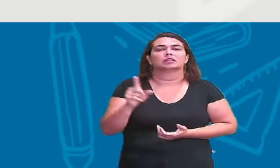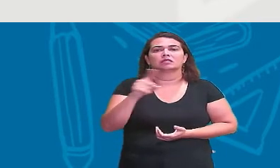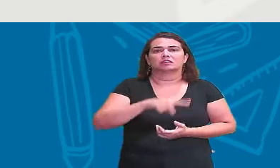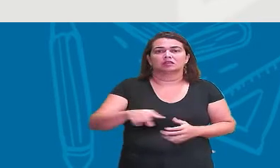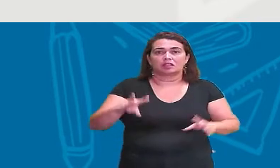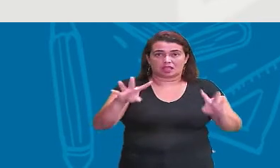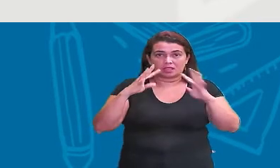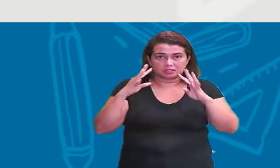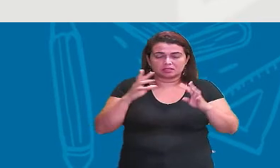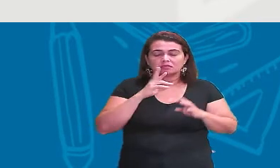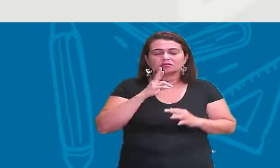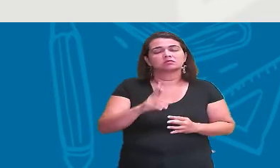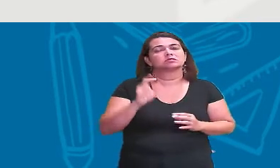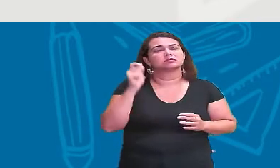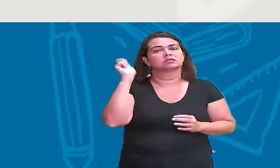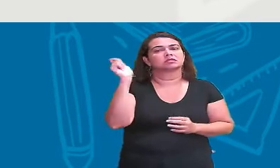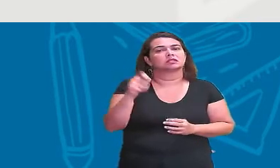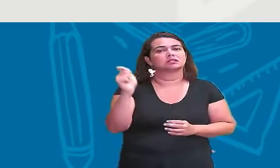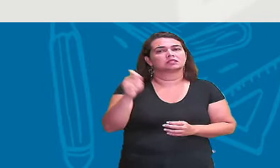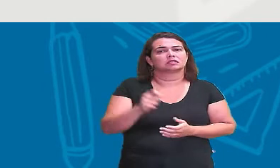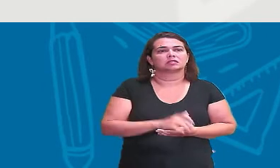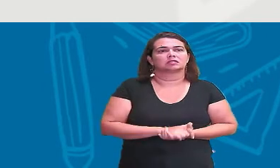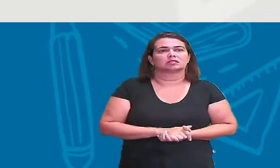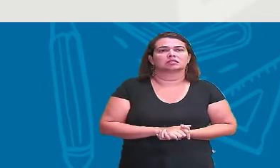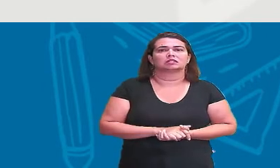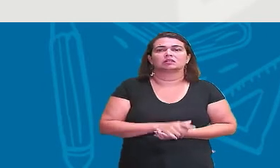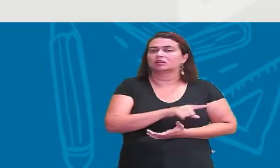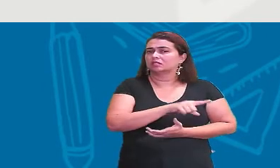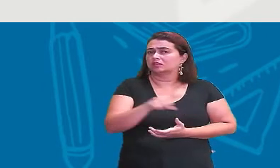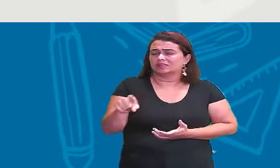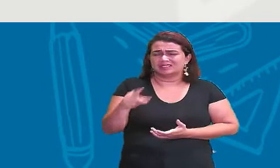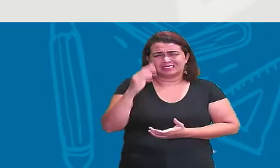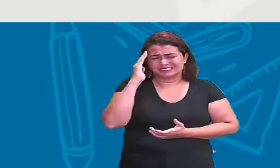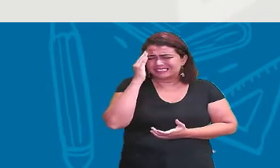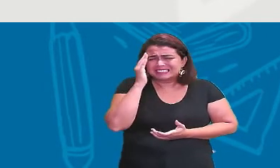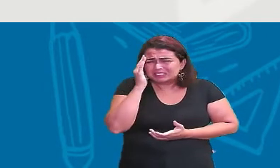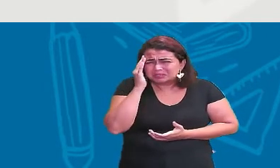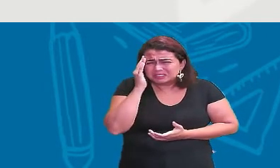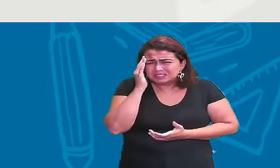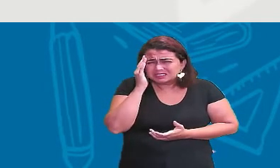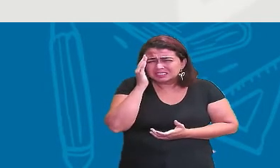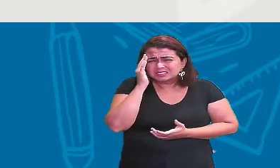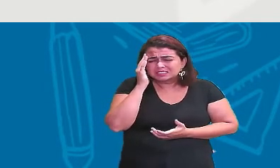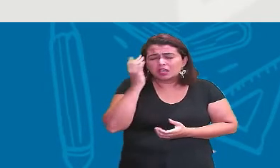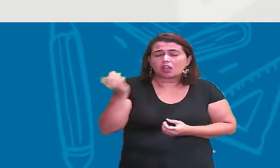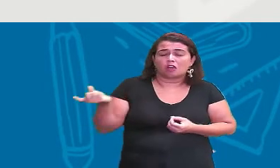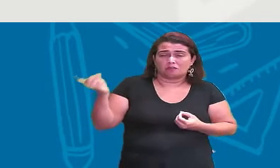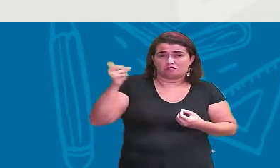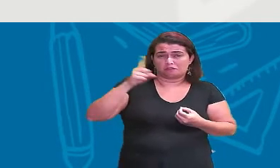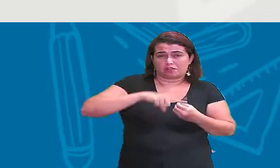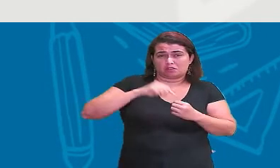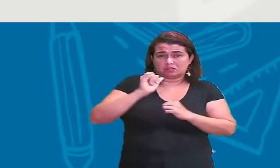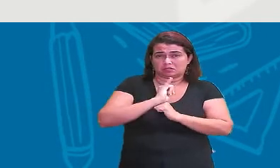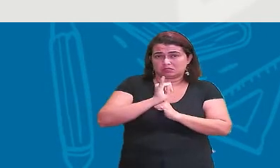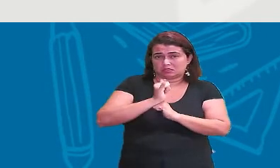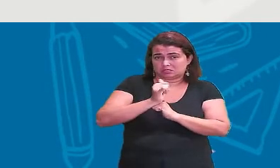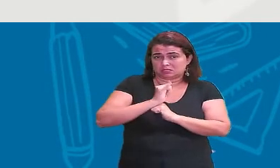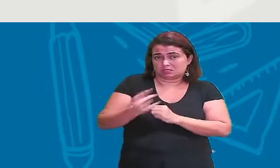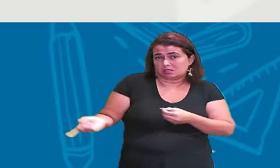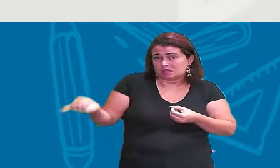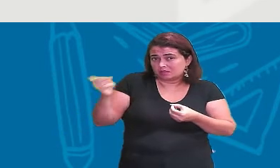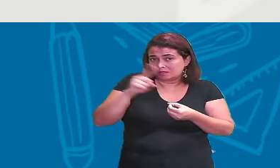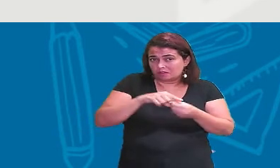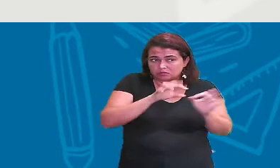atenção vai saber responder, tá certo? Se você não pegou tudinho direitinho, vai lá no YouTube, volta, assiste